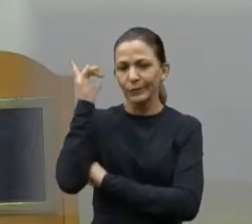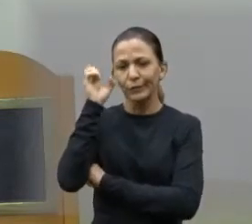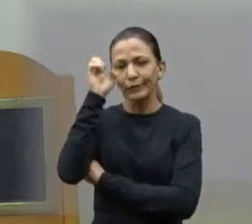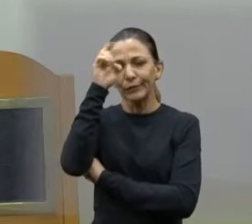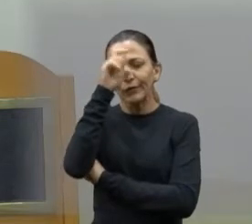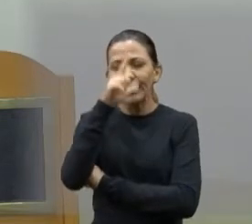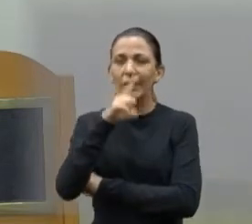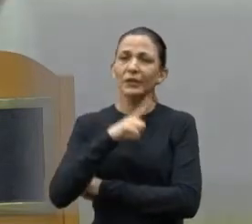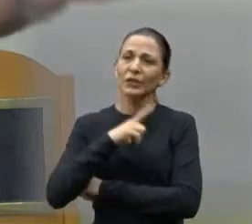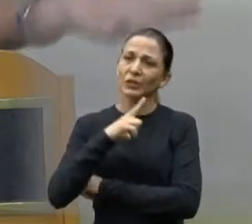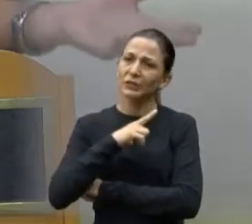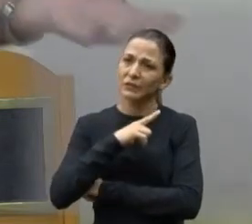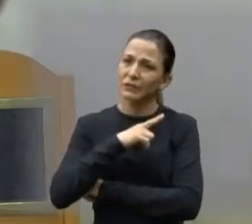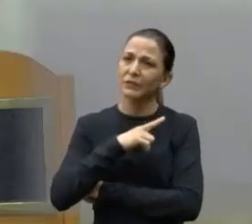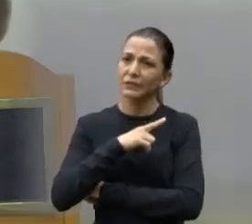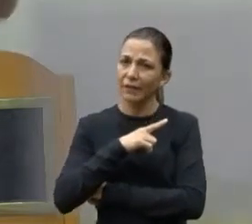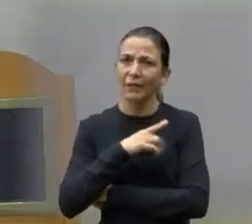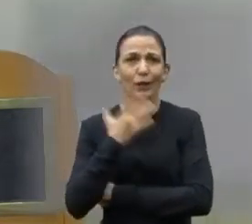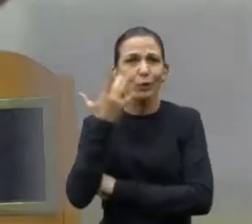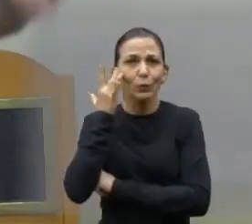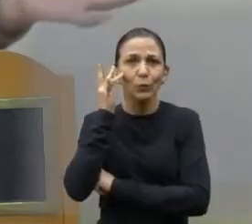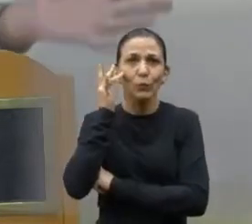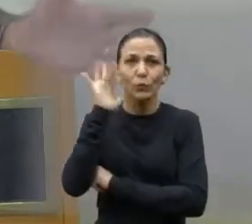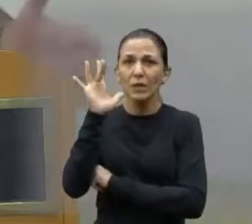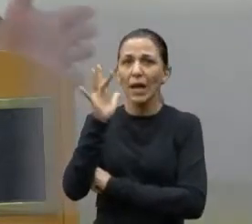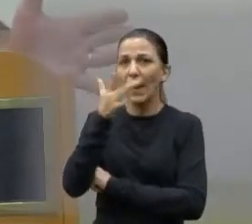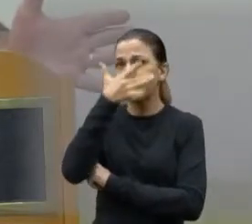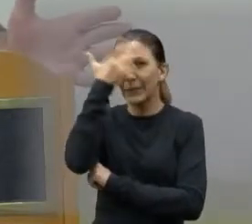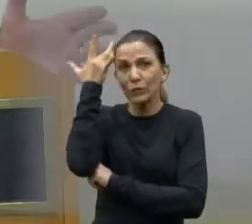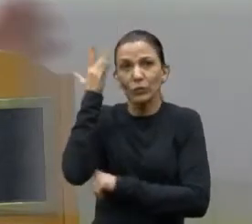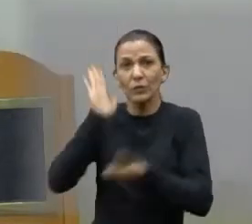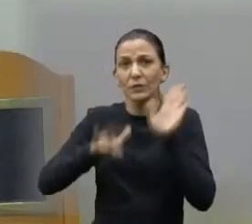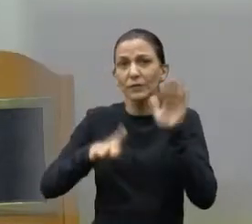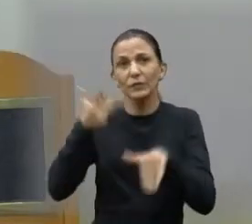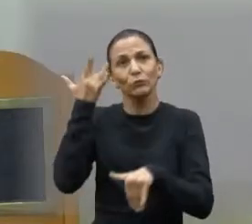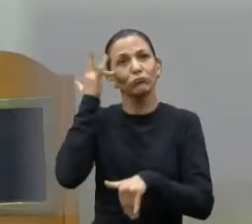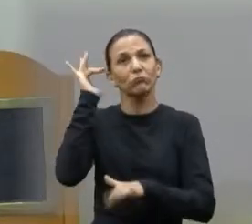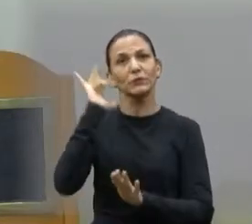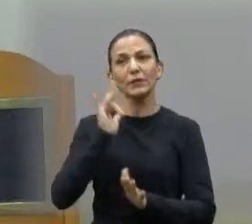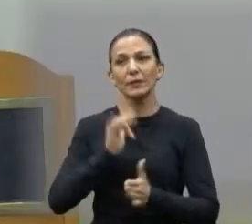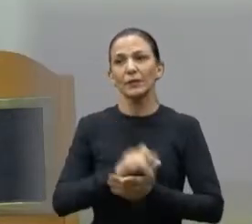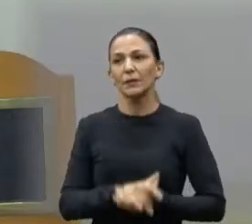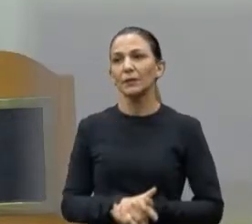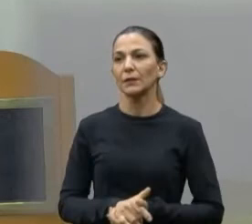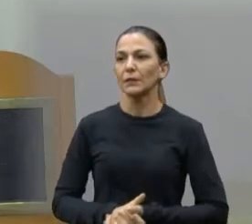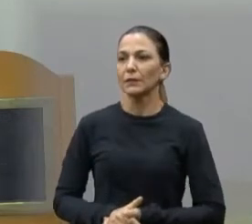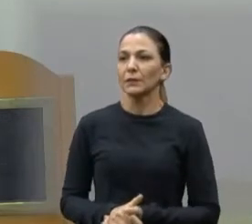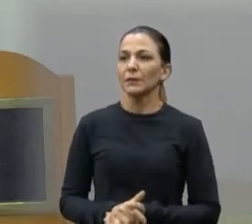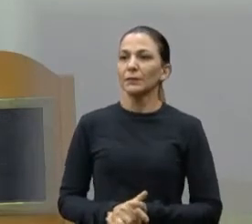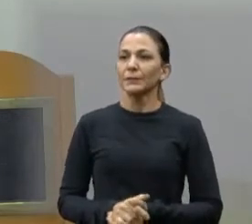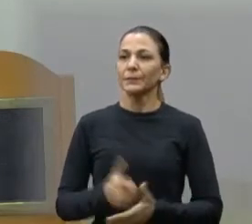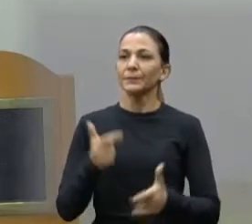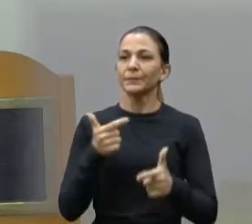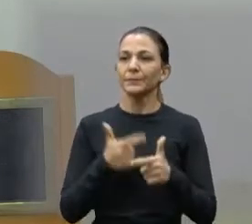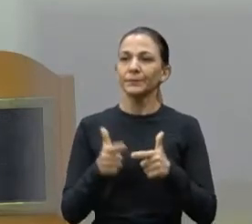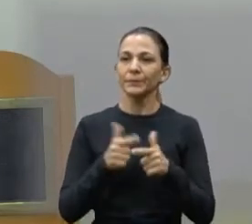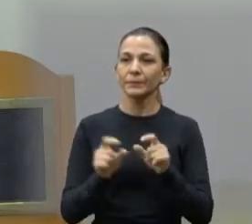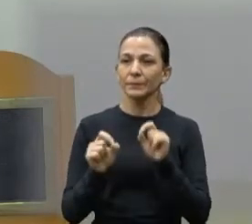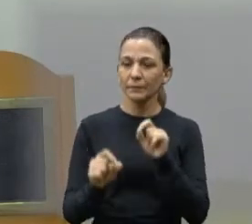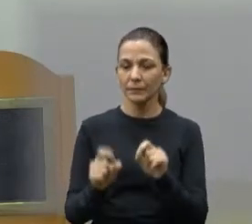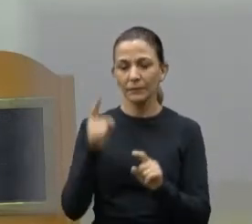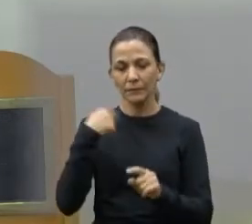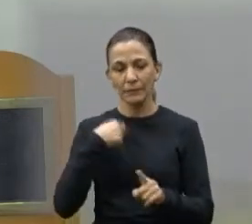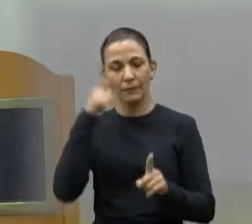de saber se a lâmpada já é led sem incandescente sem antiga se não é enfim mas esse problema que estou relatando aí então eu fiquei